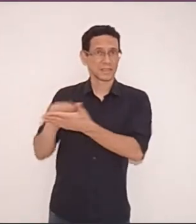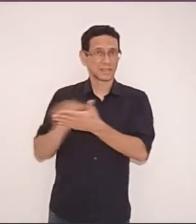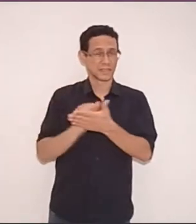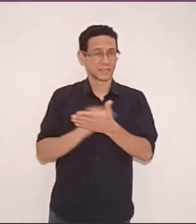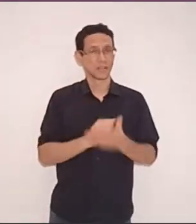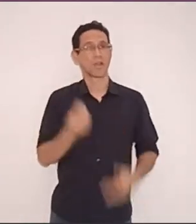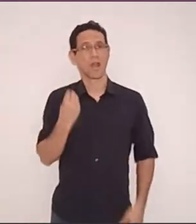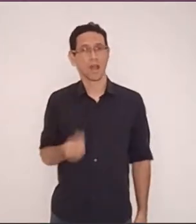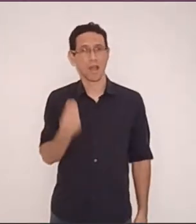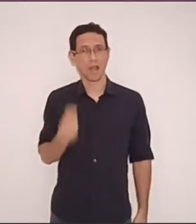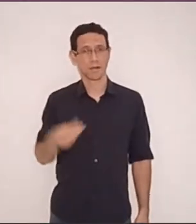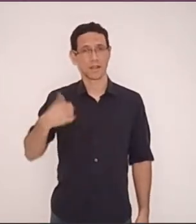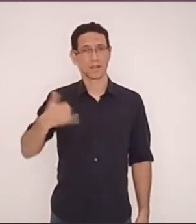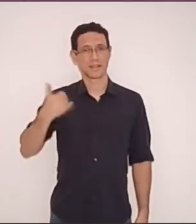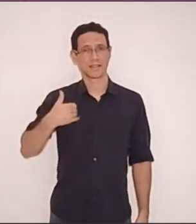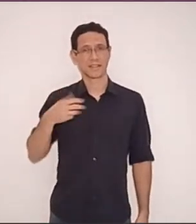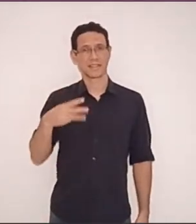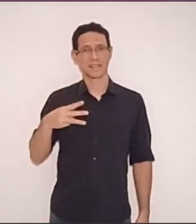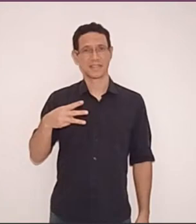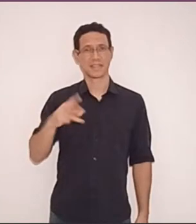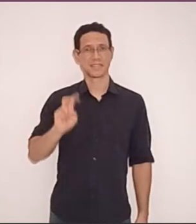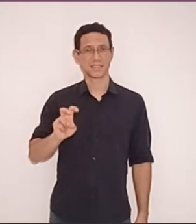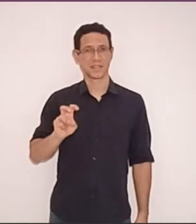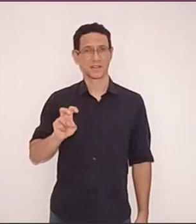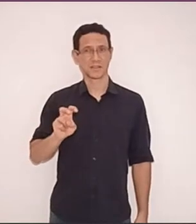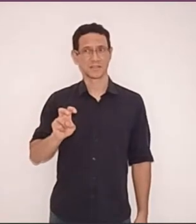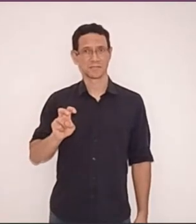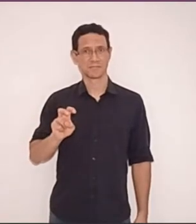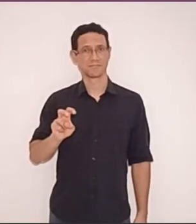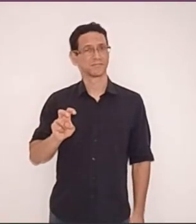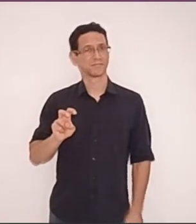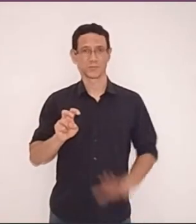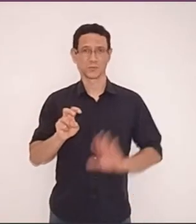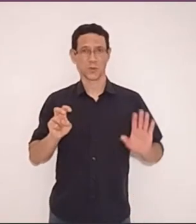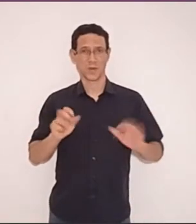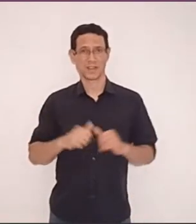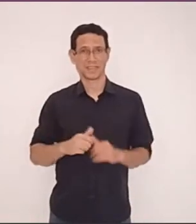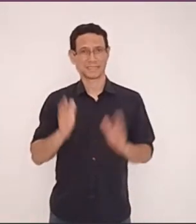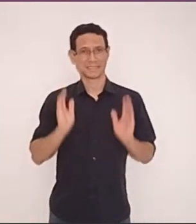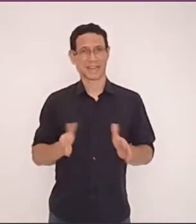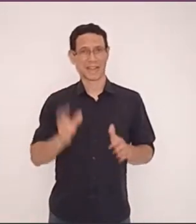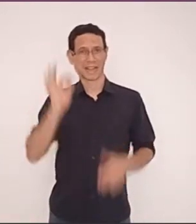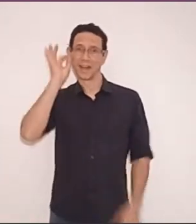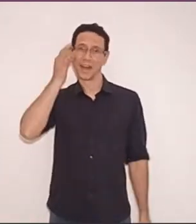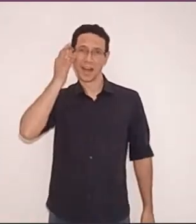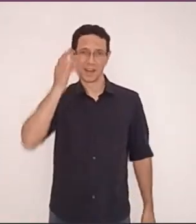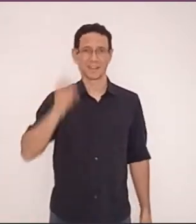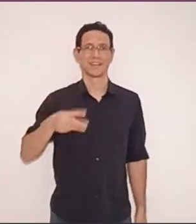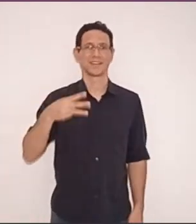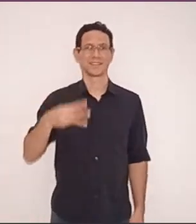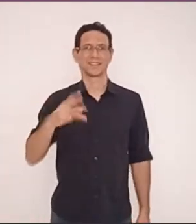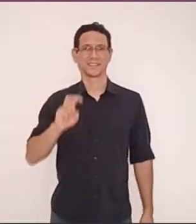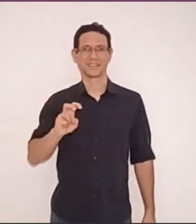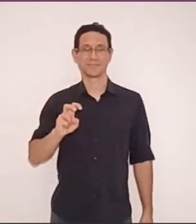galera só tenho 35 anos daqui a pouco eu não posso falar só né porque já tenho 35 anos entendeu Tipo